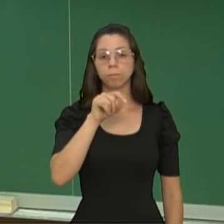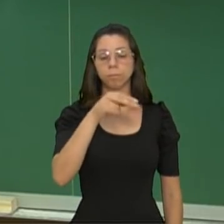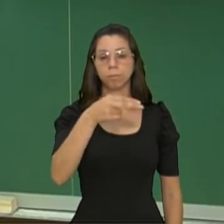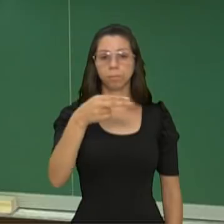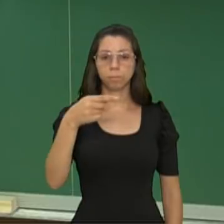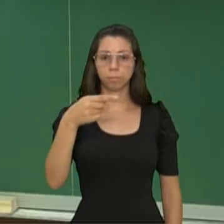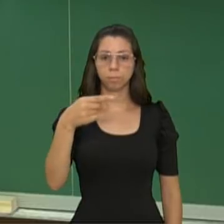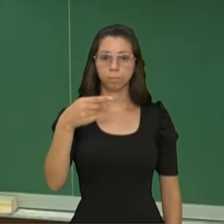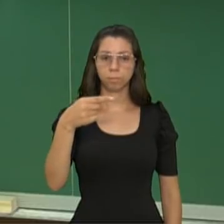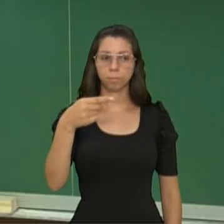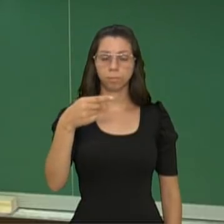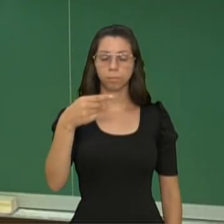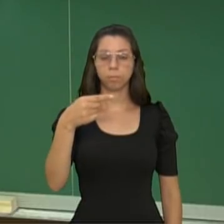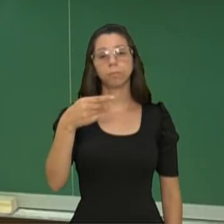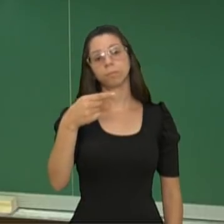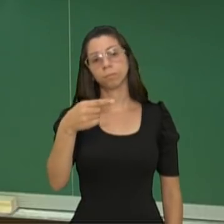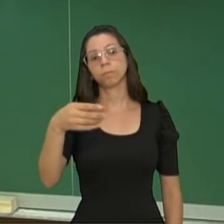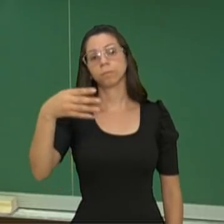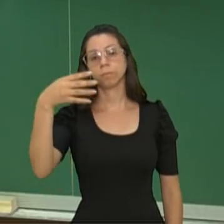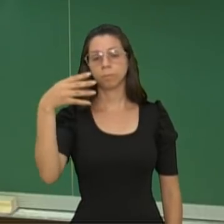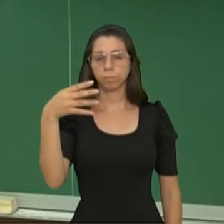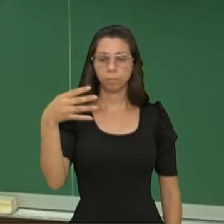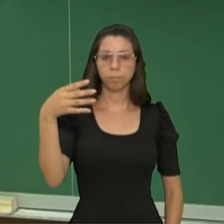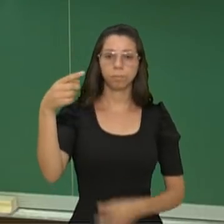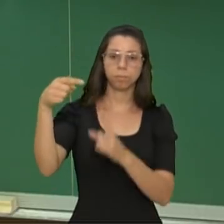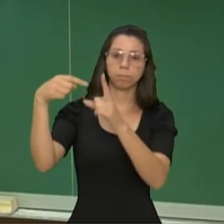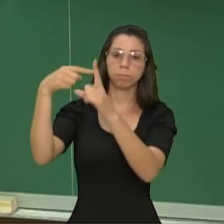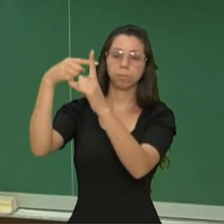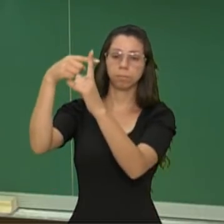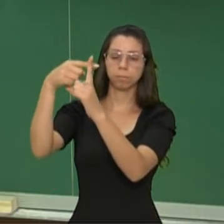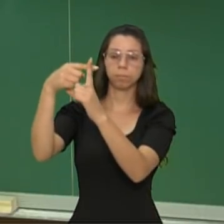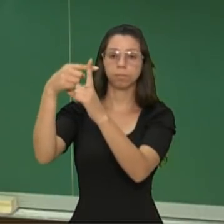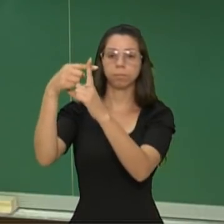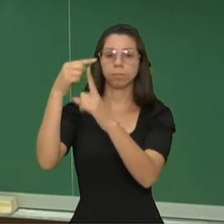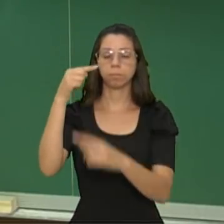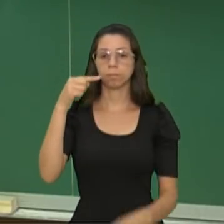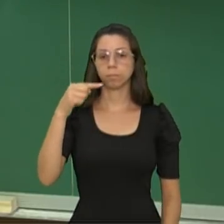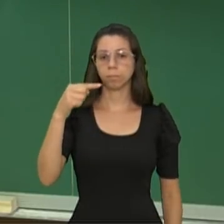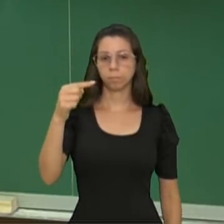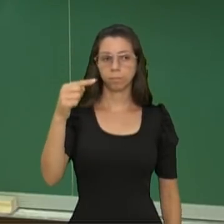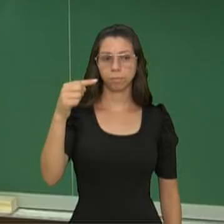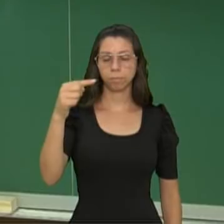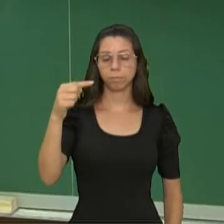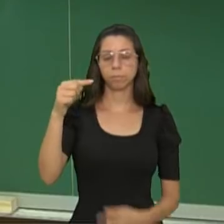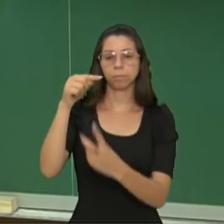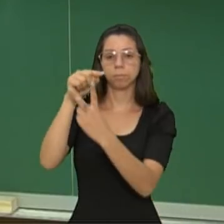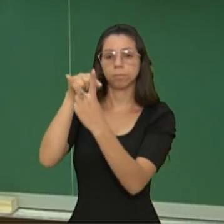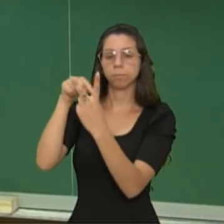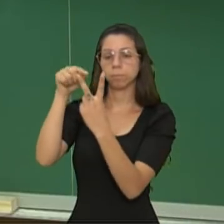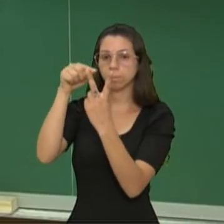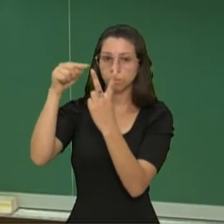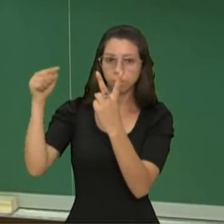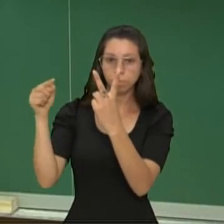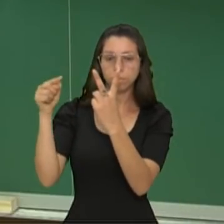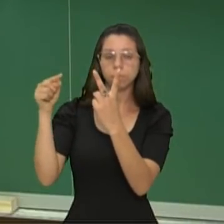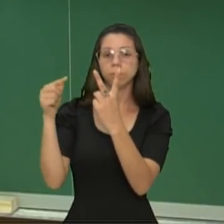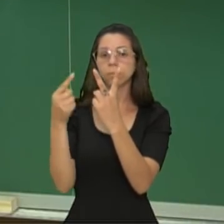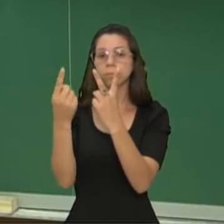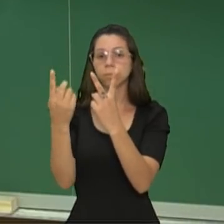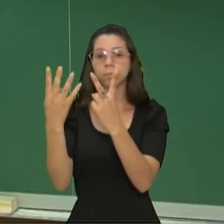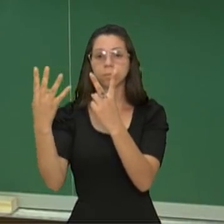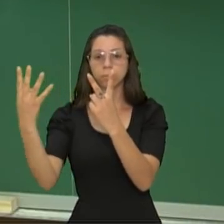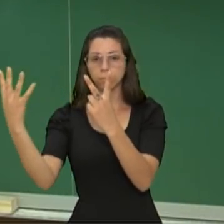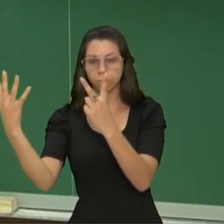a menos o b, que é 4. Então, fica 4 aqui, mais ou menos a raiz quadrada de